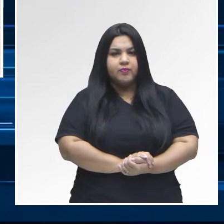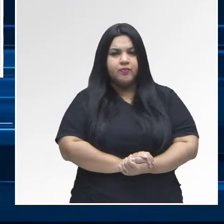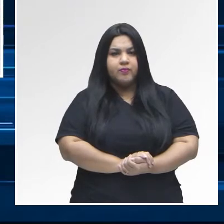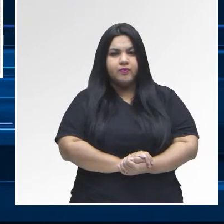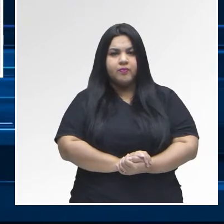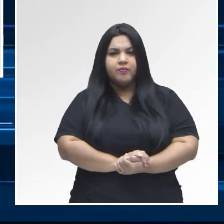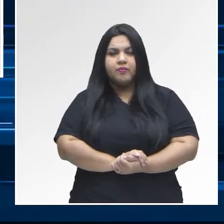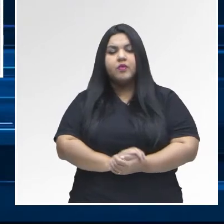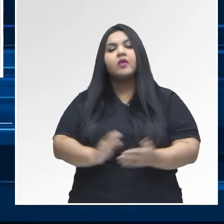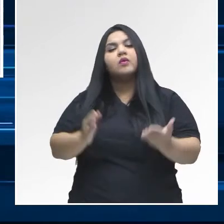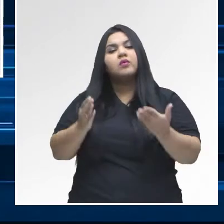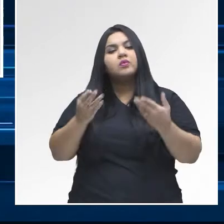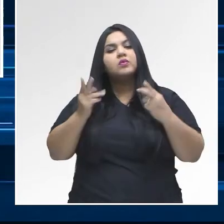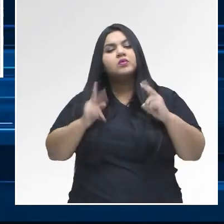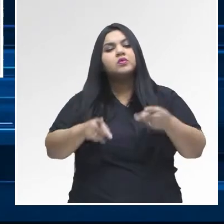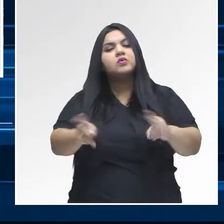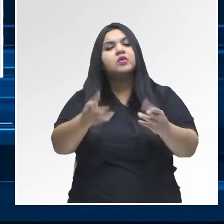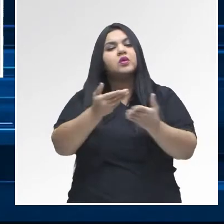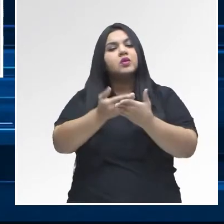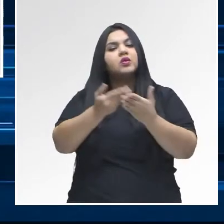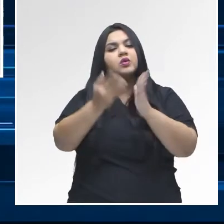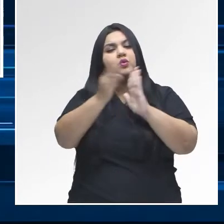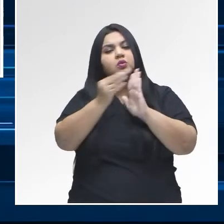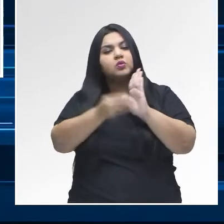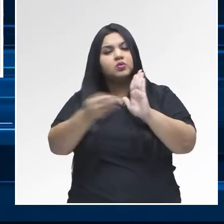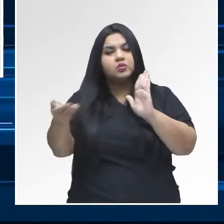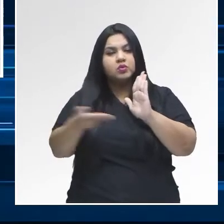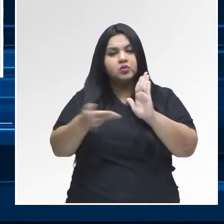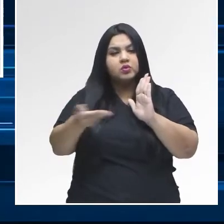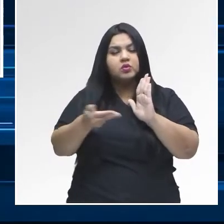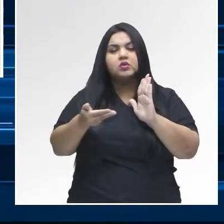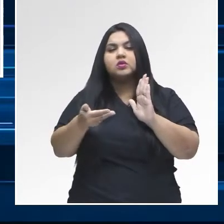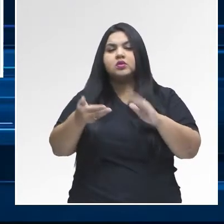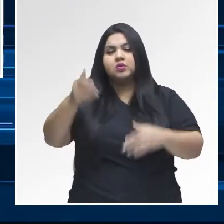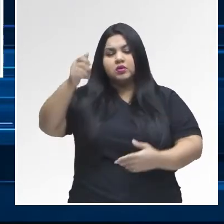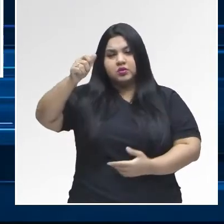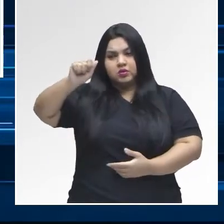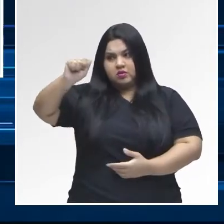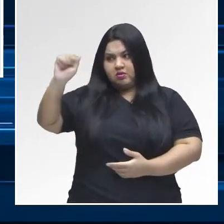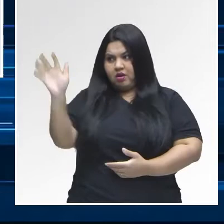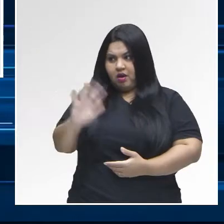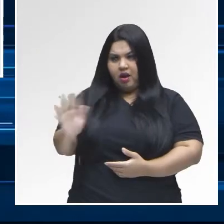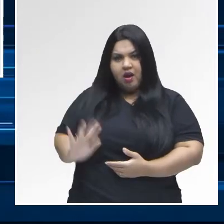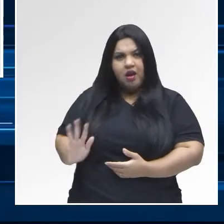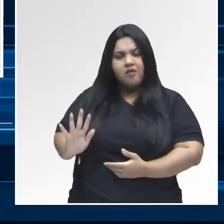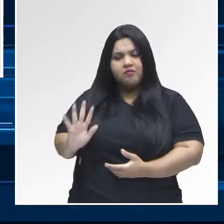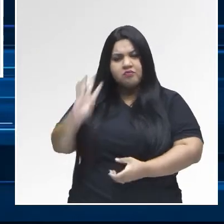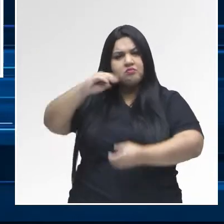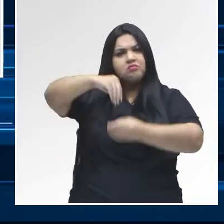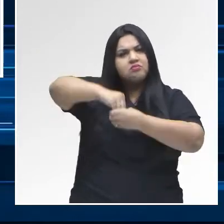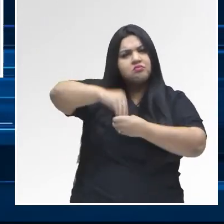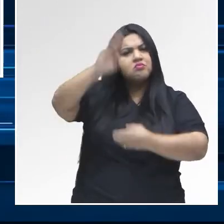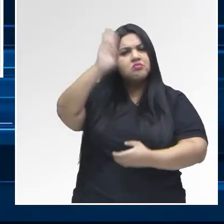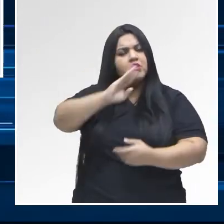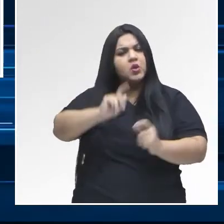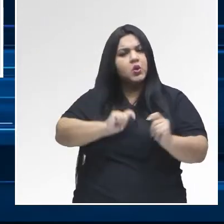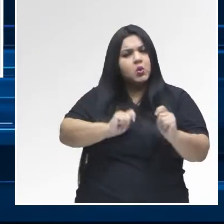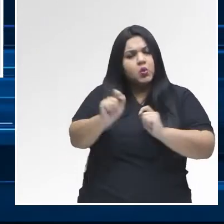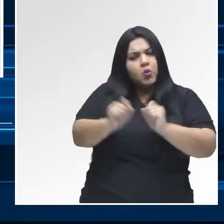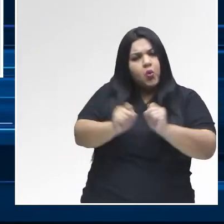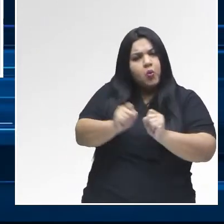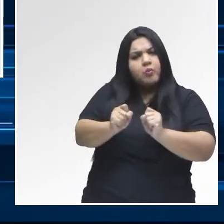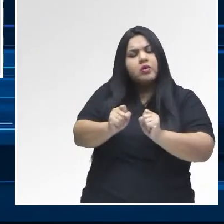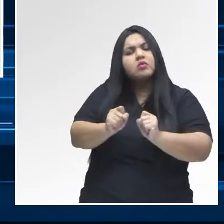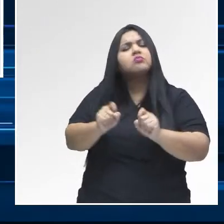Vamos dar início ao nosso conteúdo da aula de hoje. Vamos lá? Então, africanos no Brasil. Dominação e